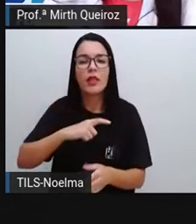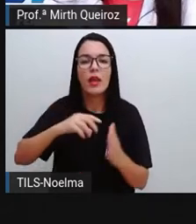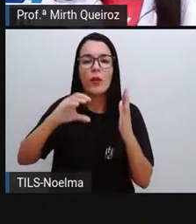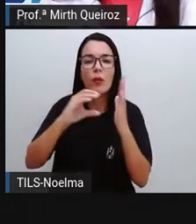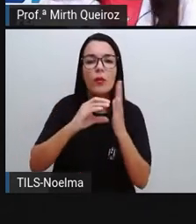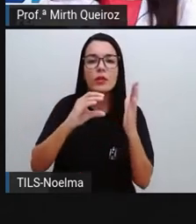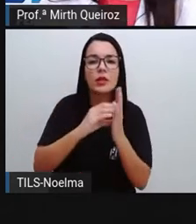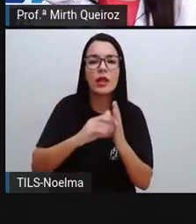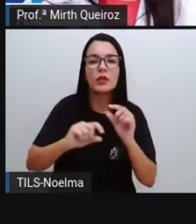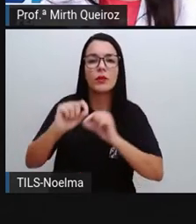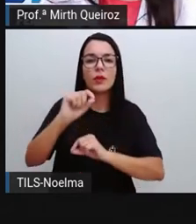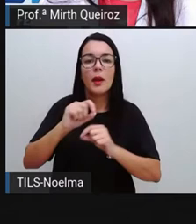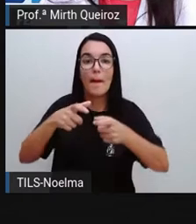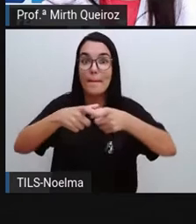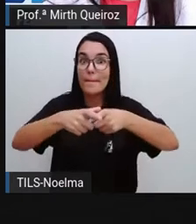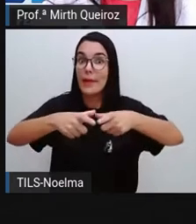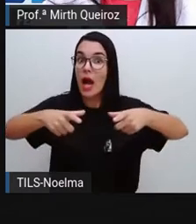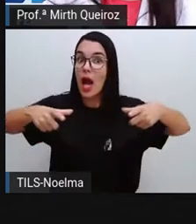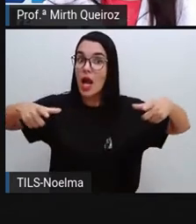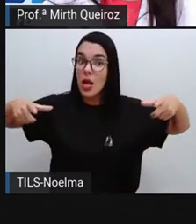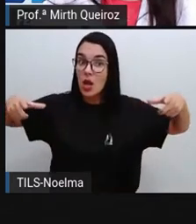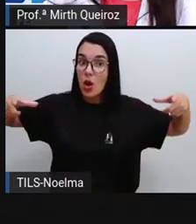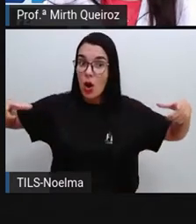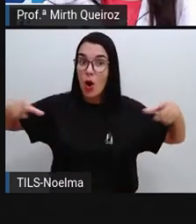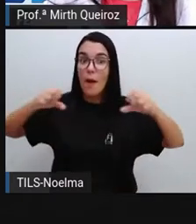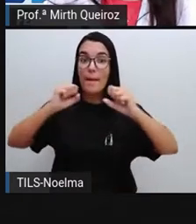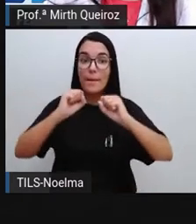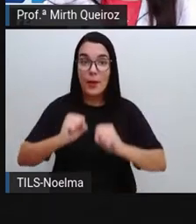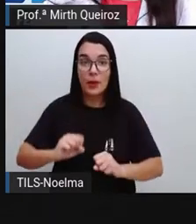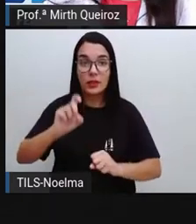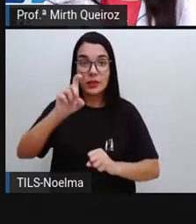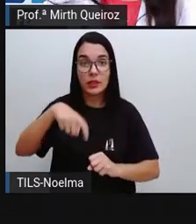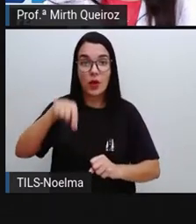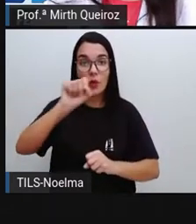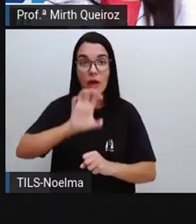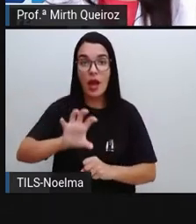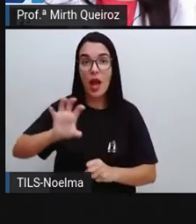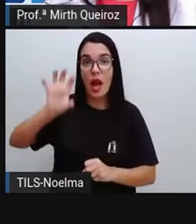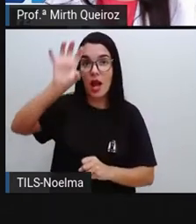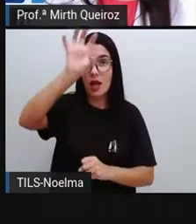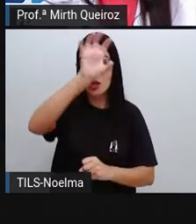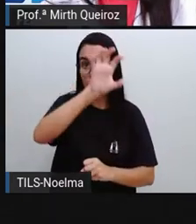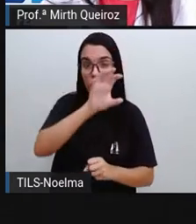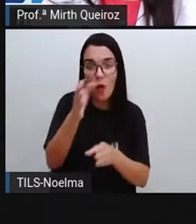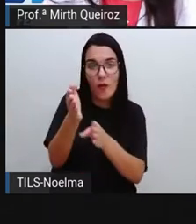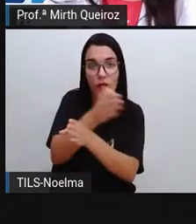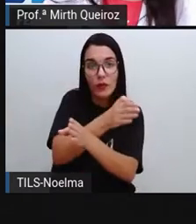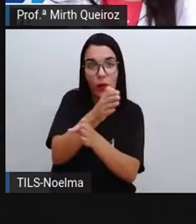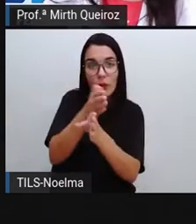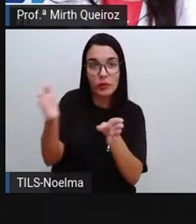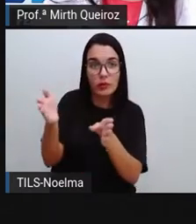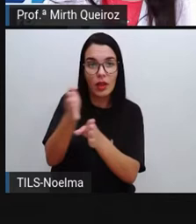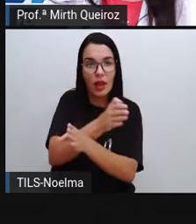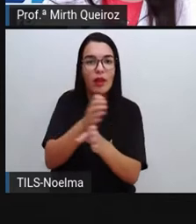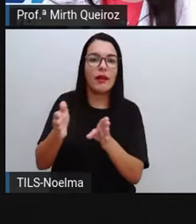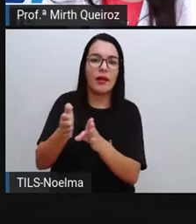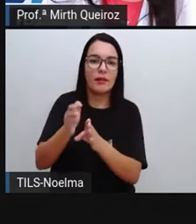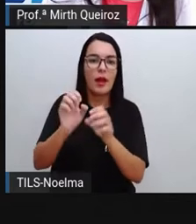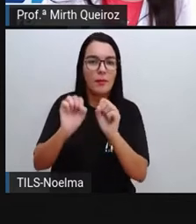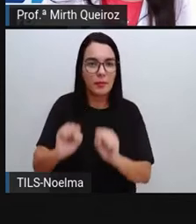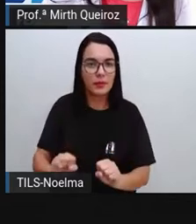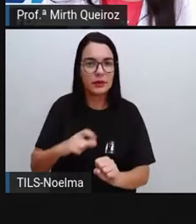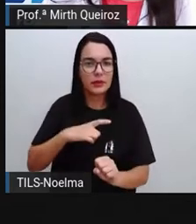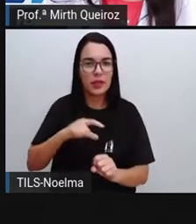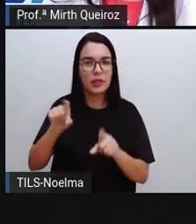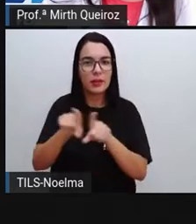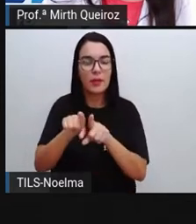ou uma faixa, que pode também ser entendido como uma região fronteiriça. E nessa região fronteiriça, como vai ser